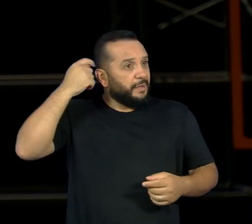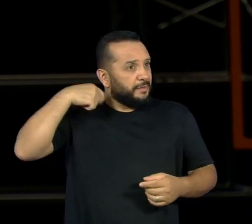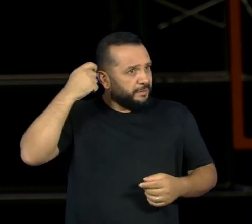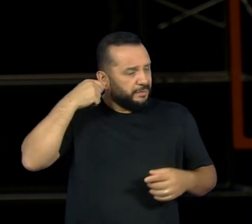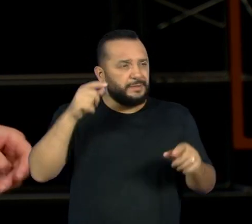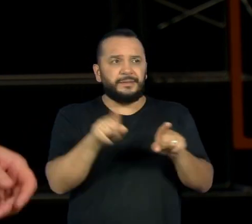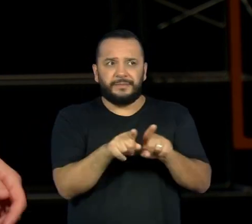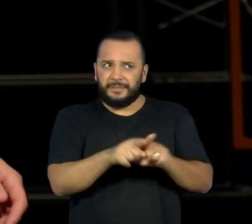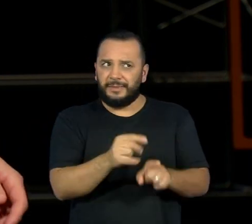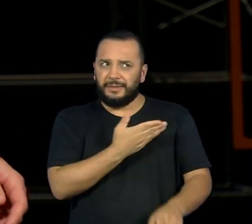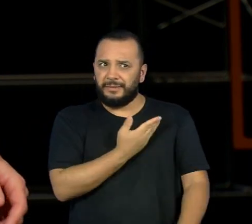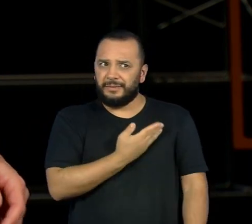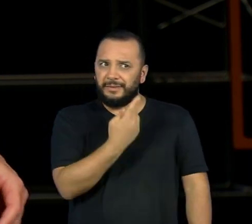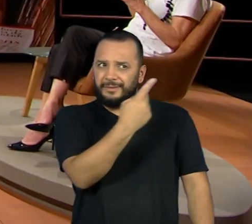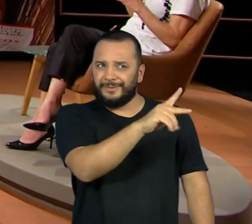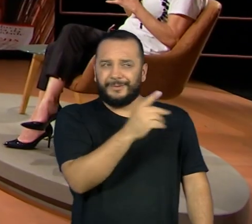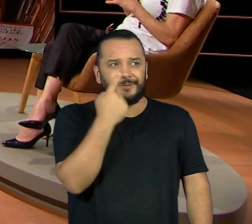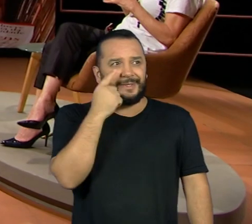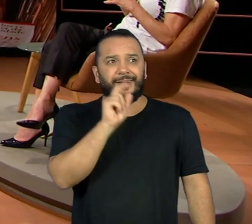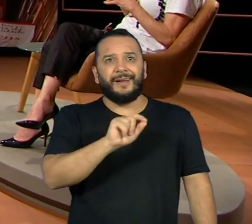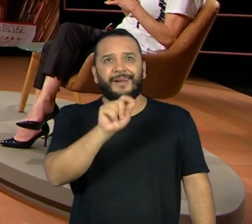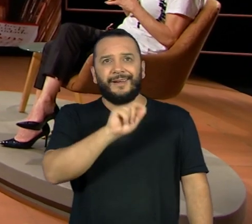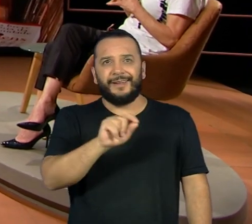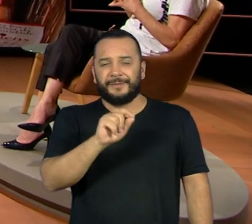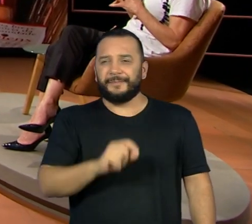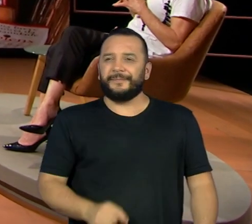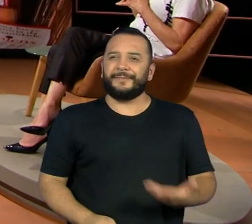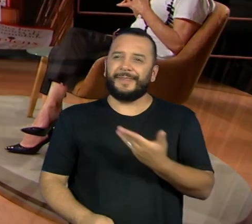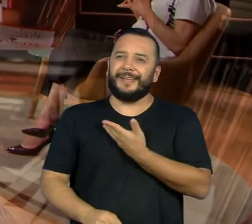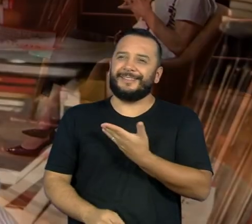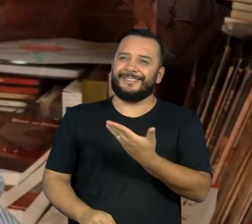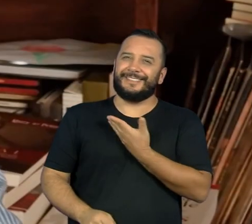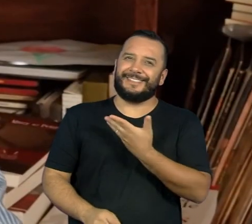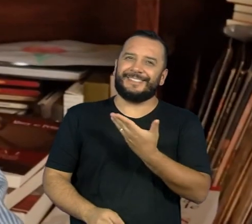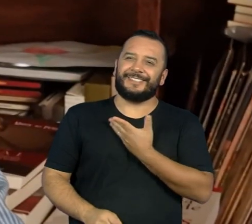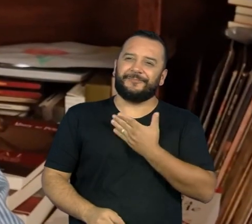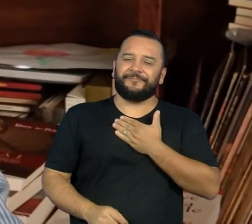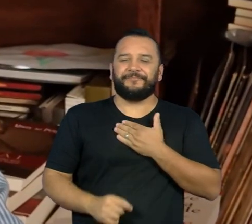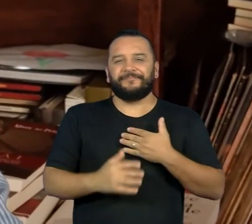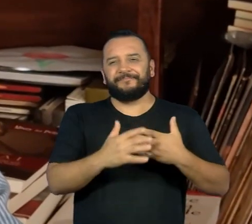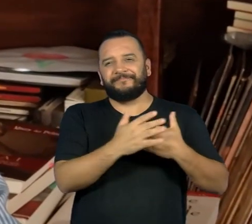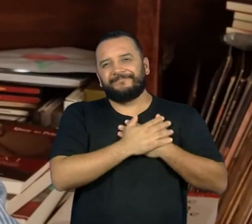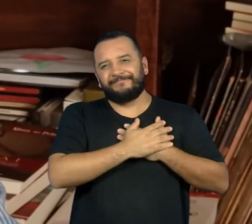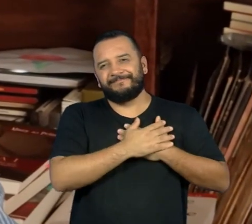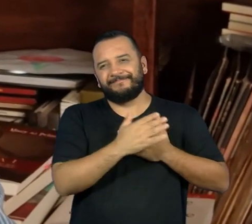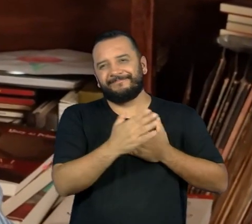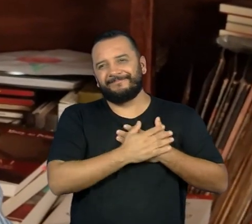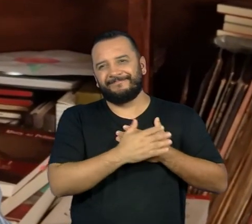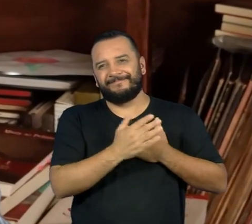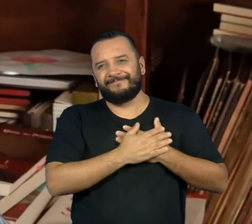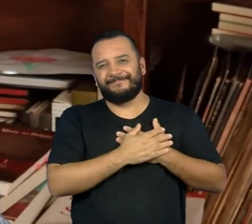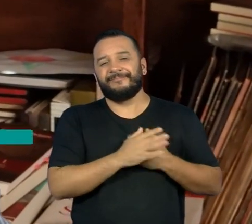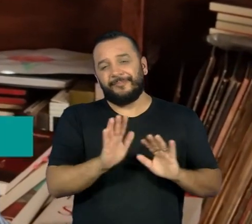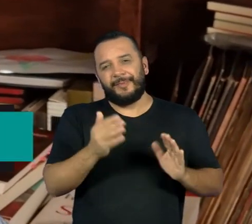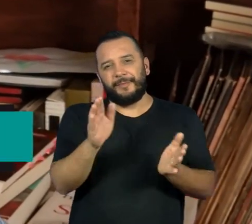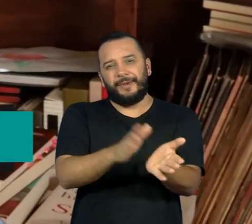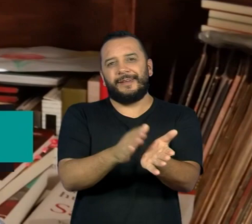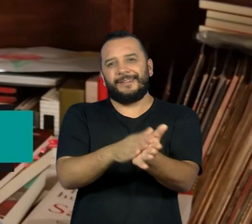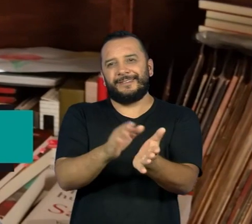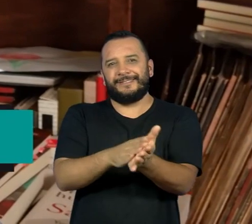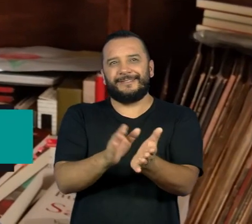também uma grande amiga sua. Minha amiga muito querida, do coração. Parabéns